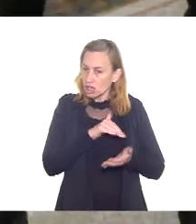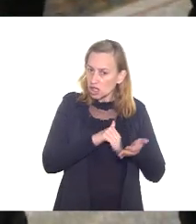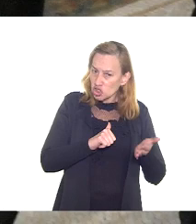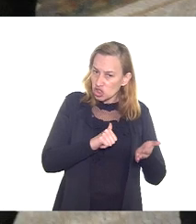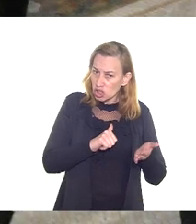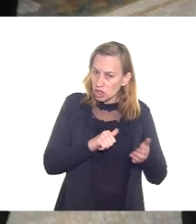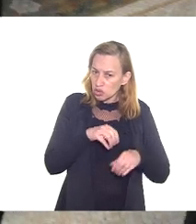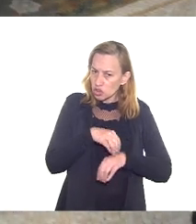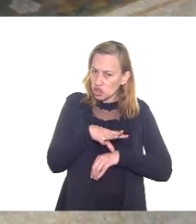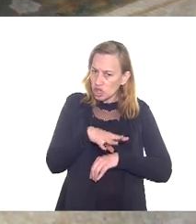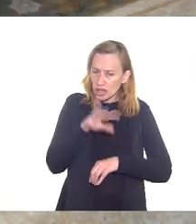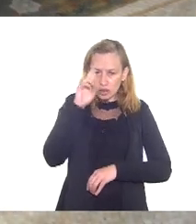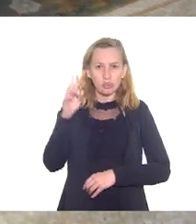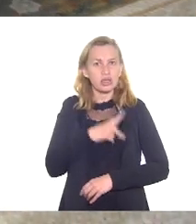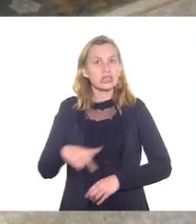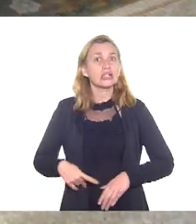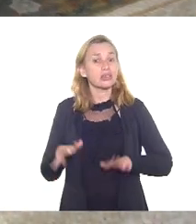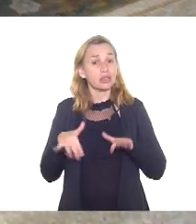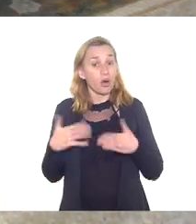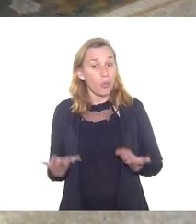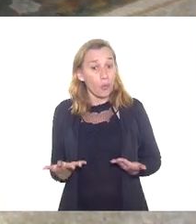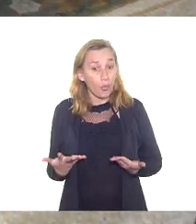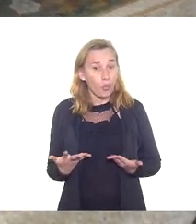o destaque, presidente. Então,